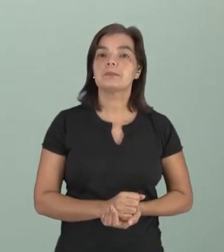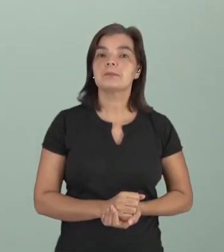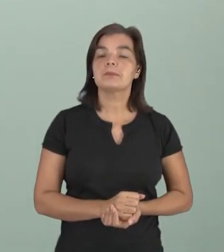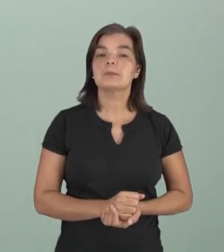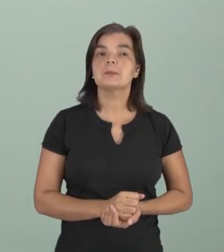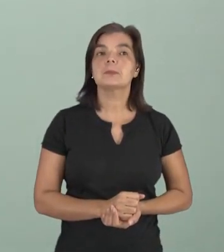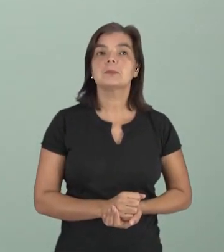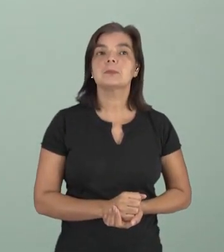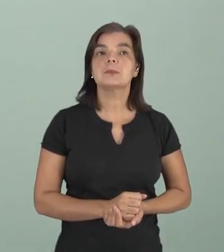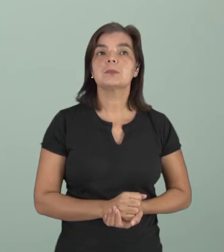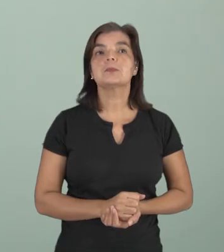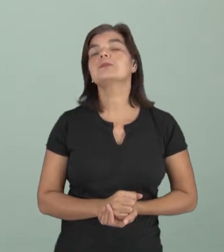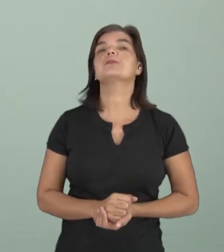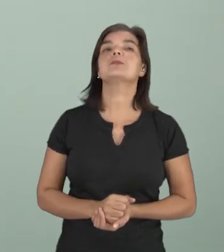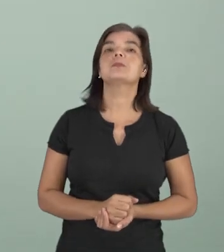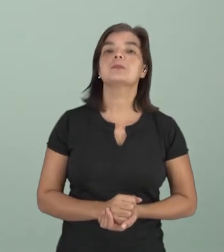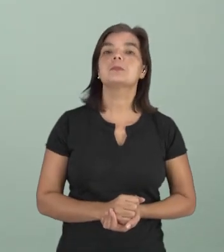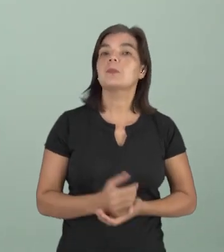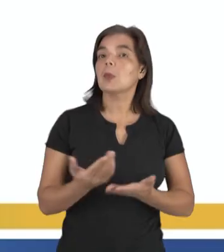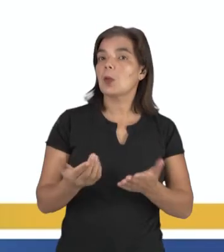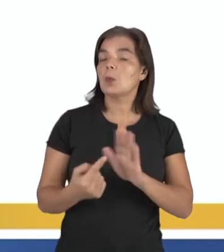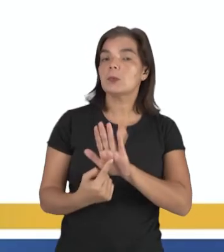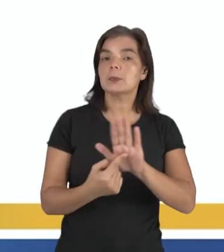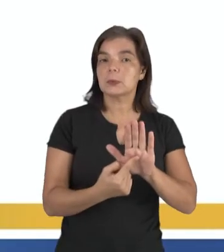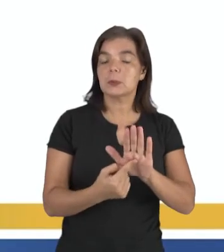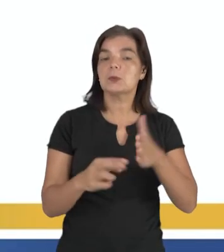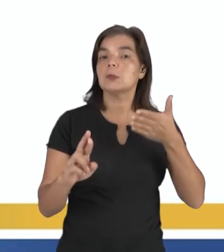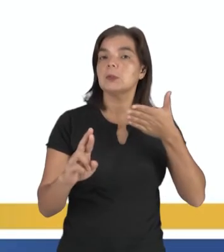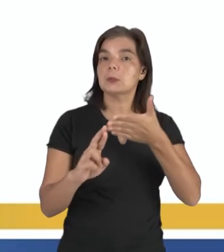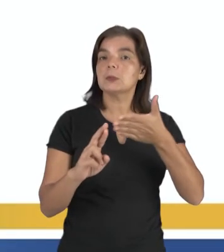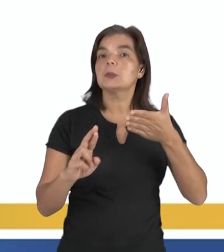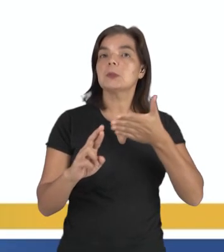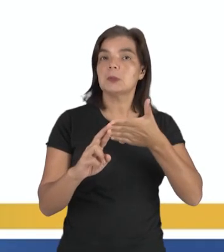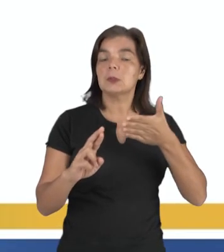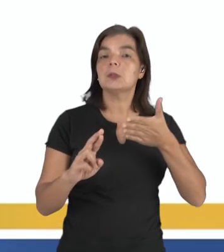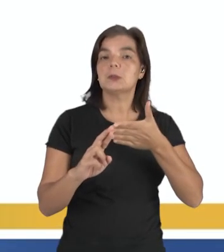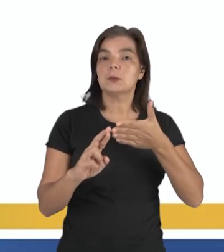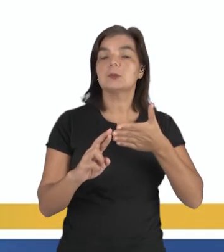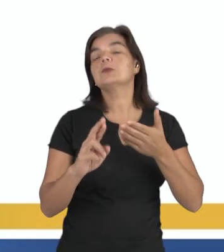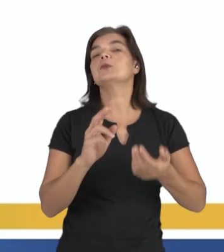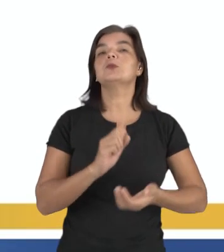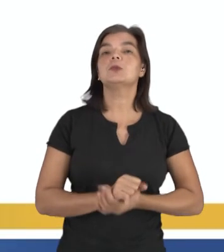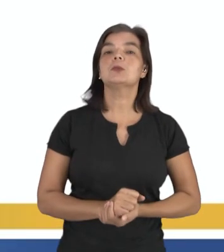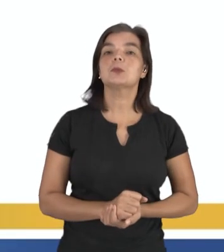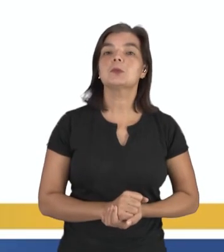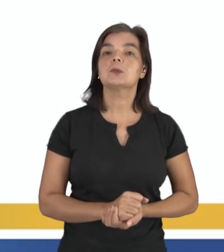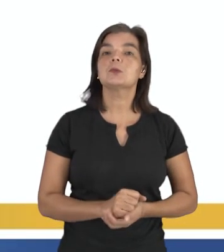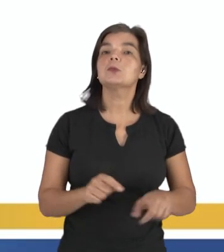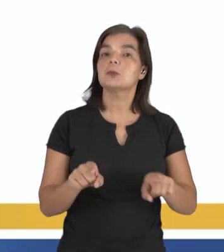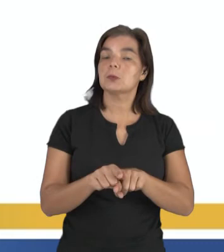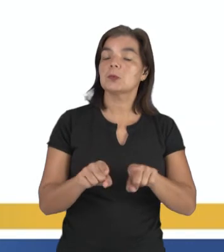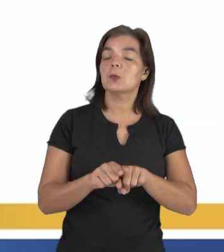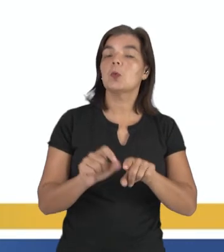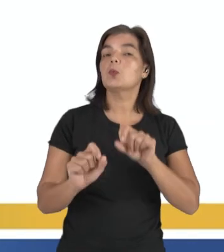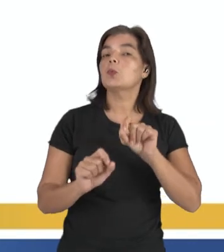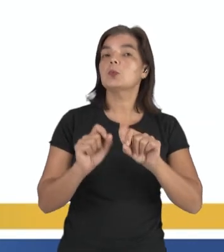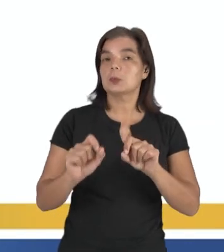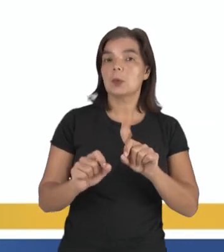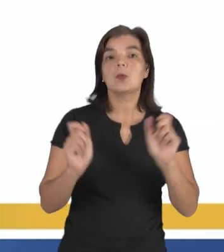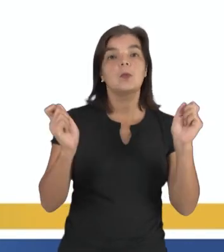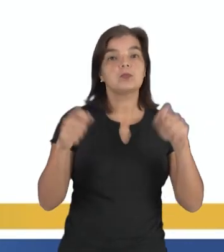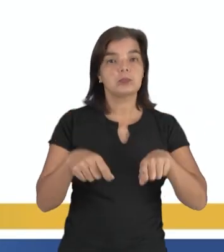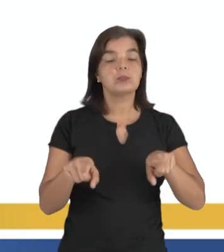A letra C, né, tá certinho, e aí eu deixo para vocês as referências, né, os clássicos que colocam em questão